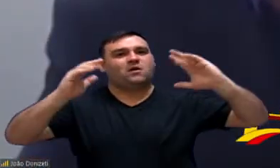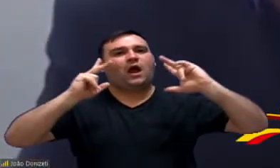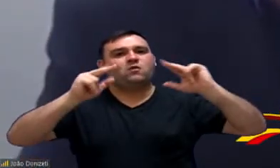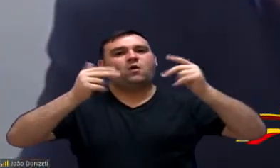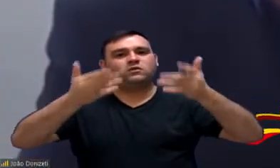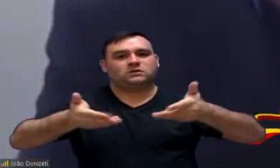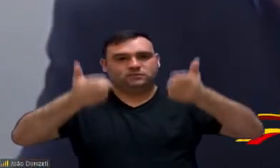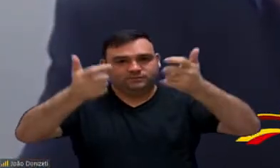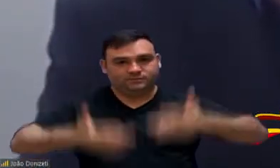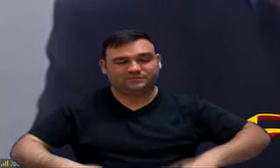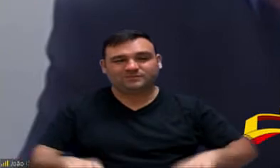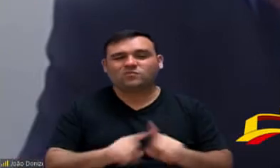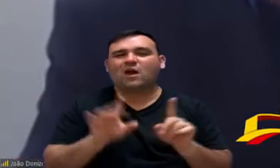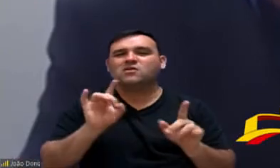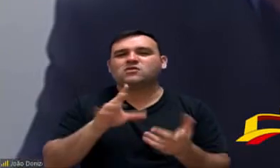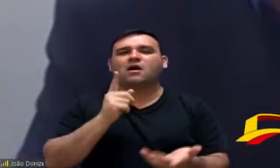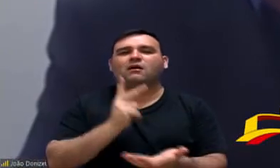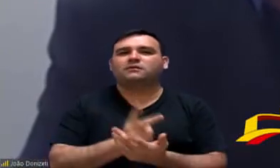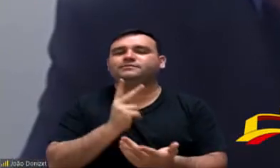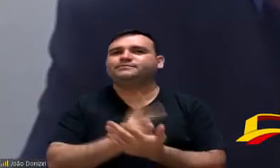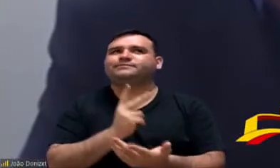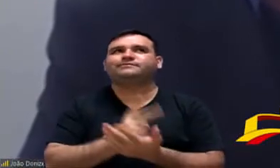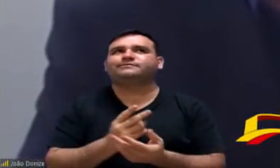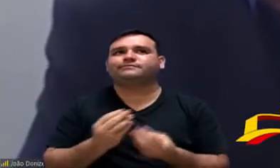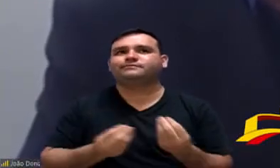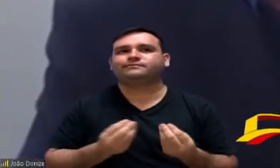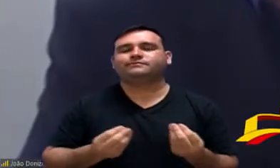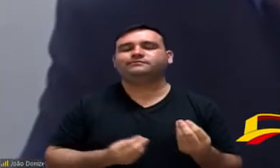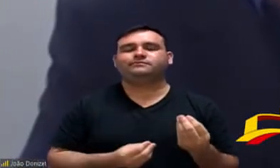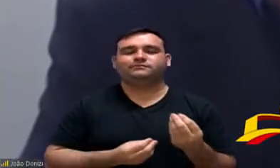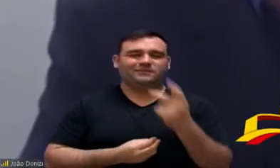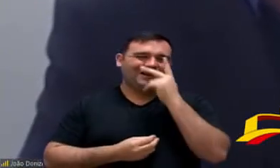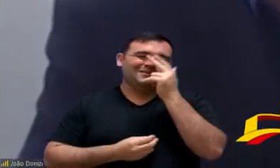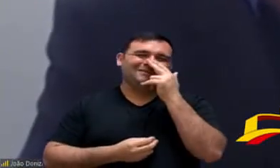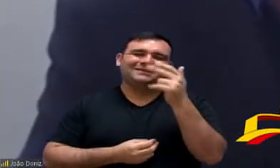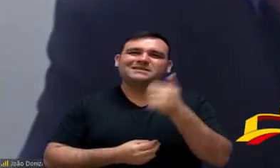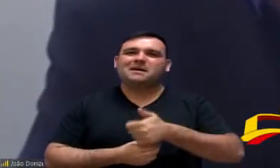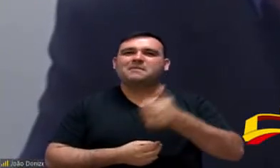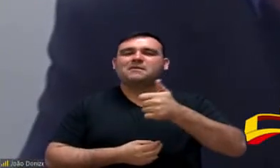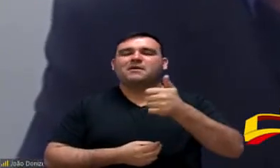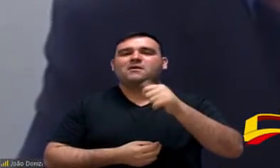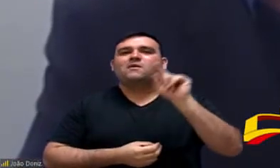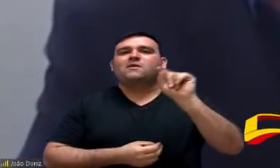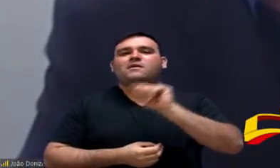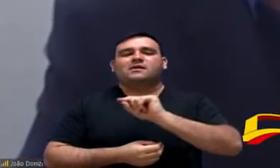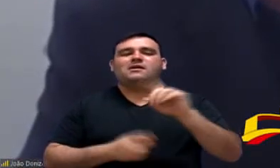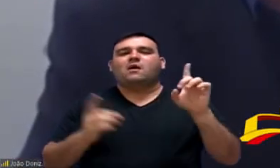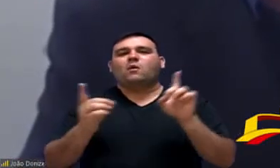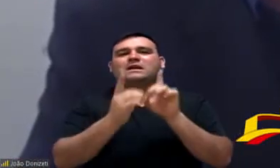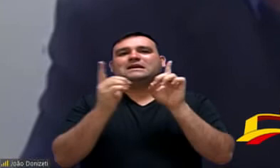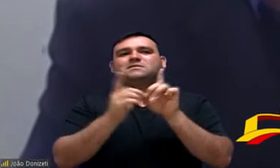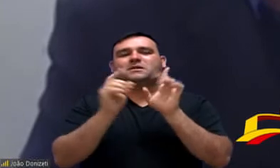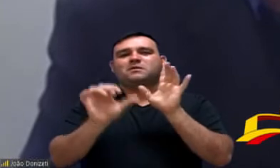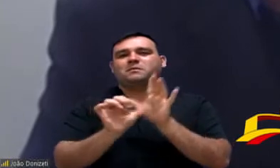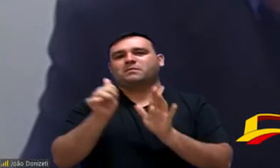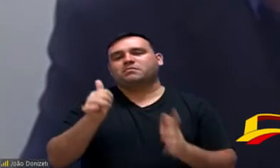colocou, e que não fique só assim, de uma maneira mais primária, incipiente, num atendimento